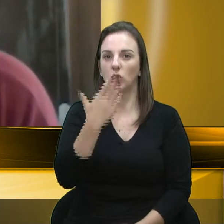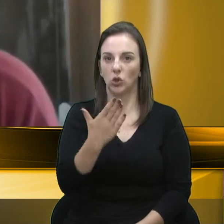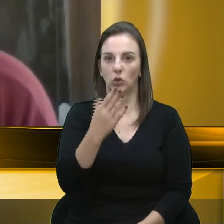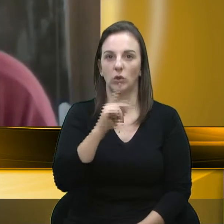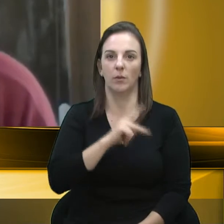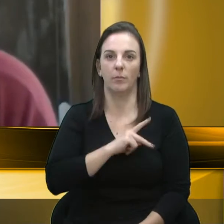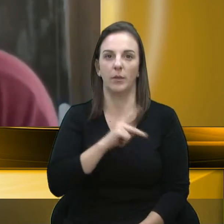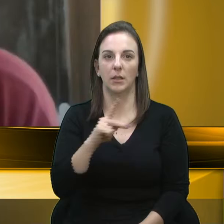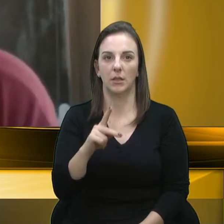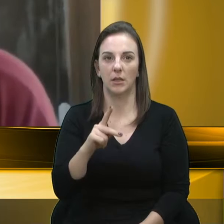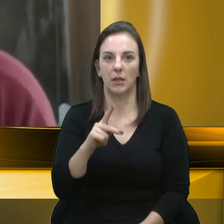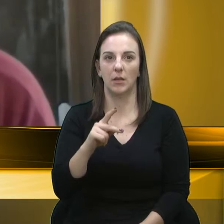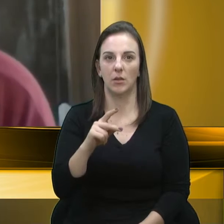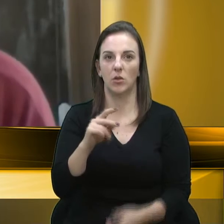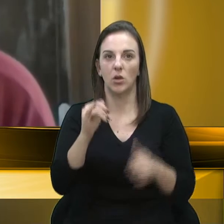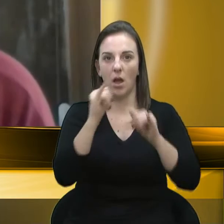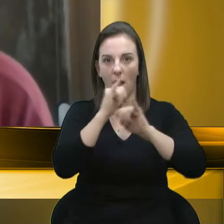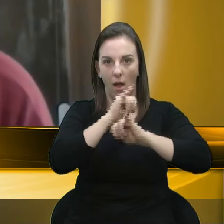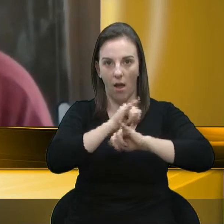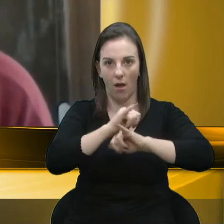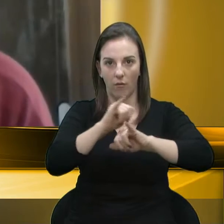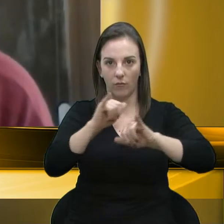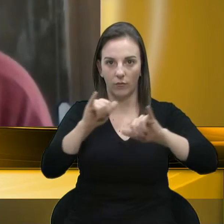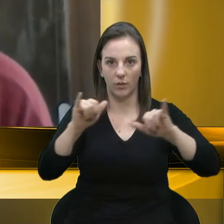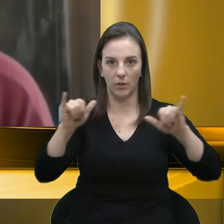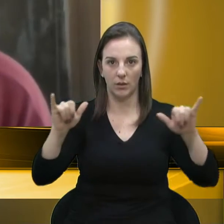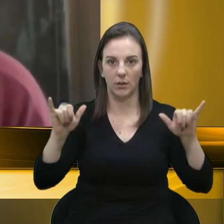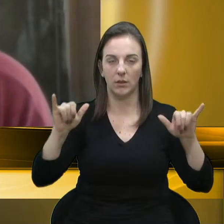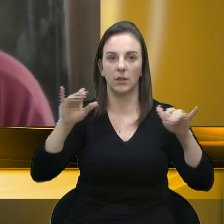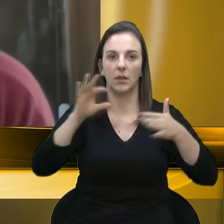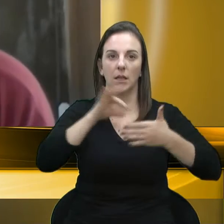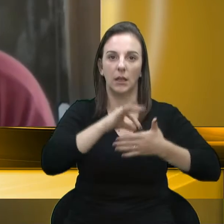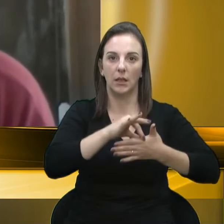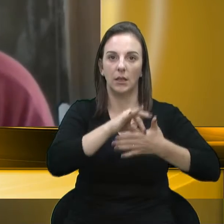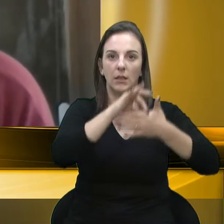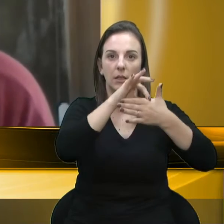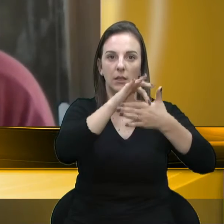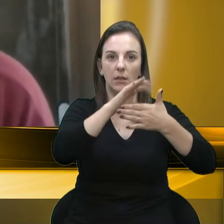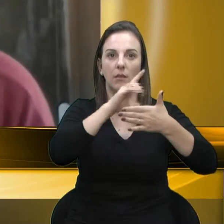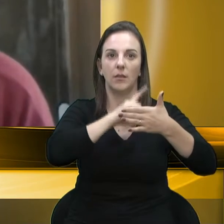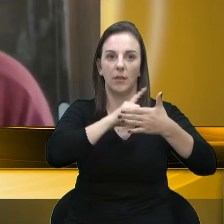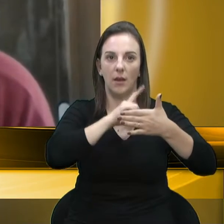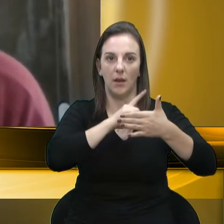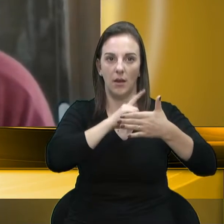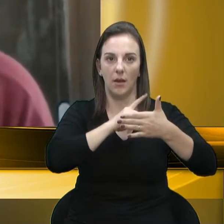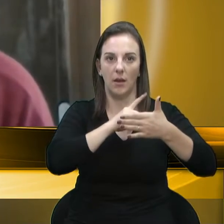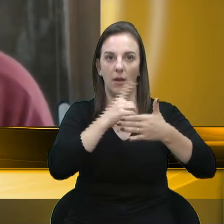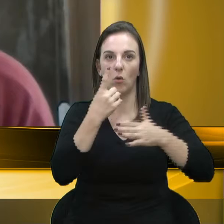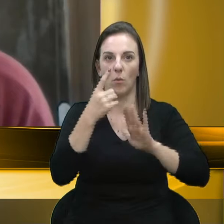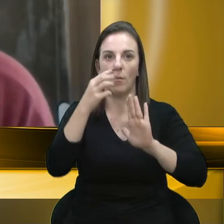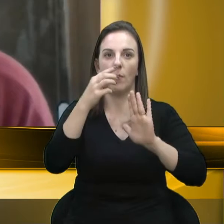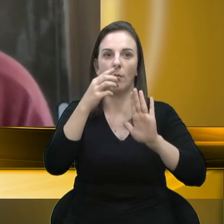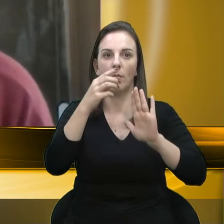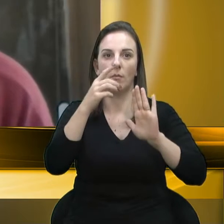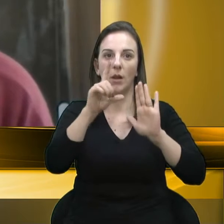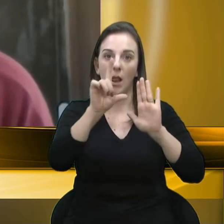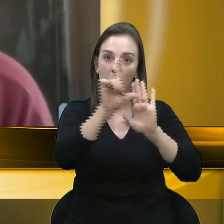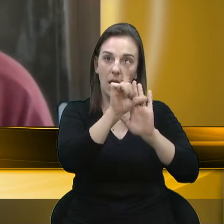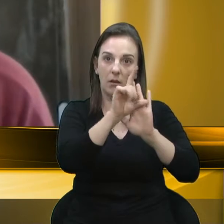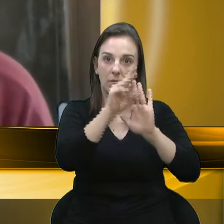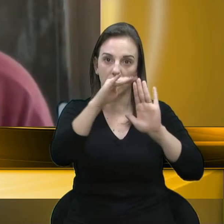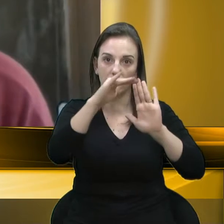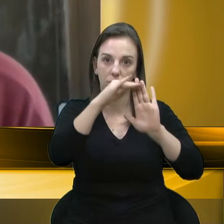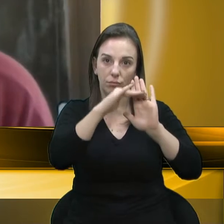presidente informasse as lideranças de que há um dispositivo no nosso Código de Ética e